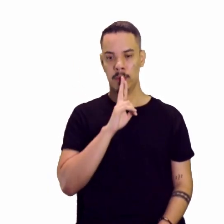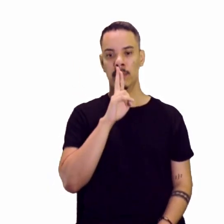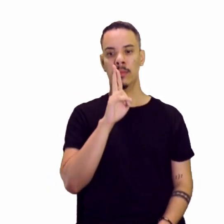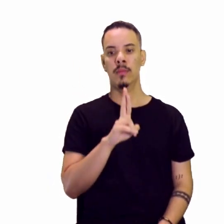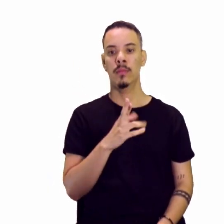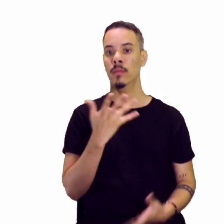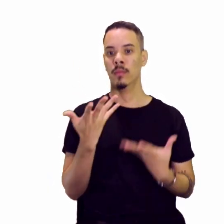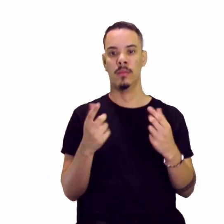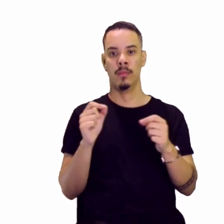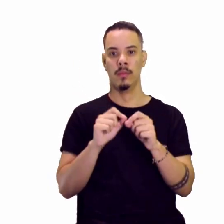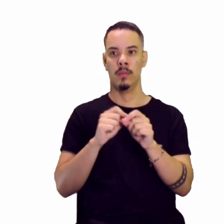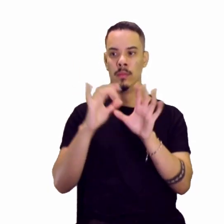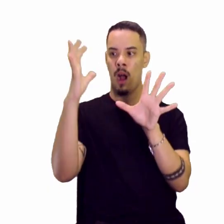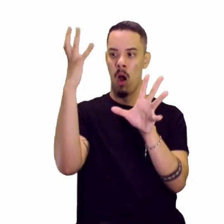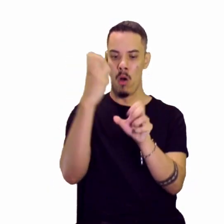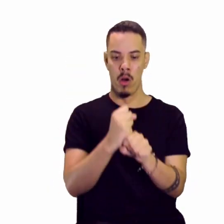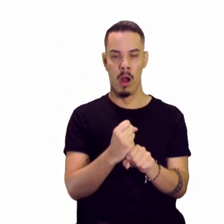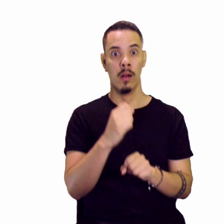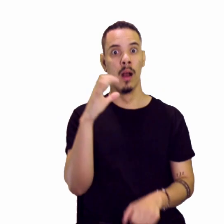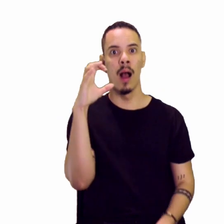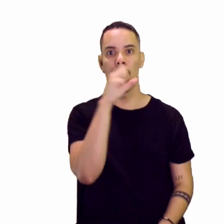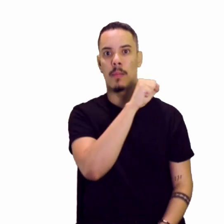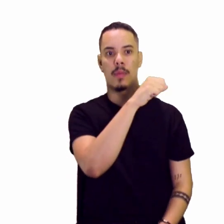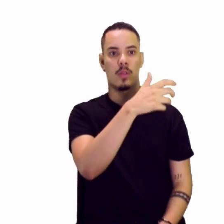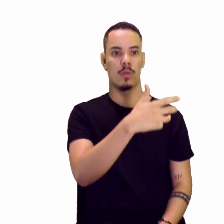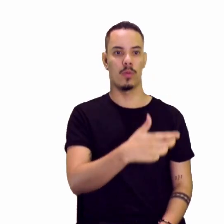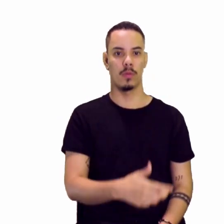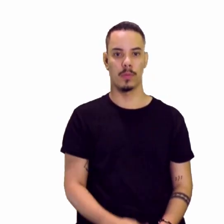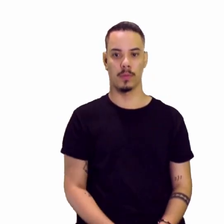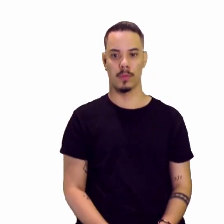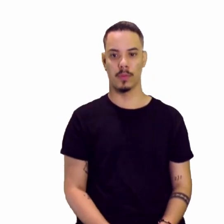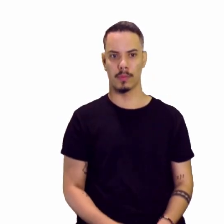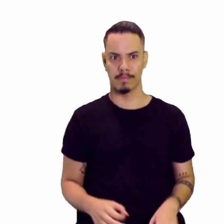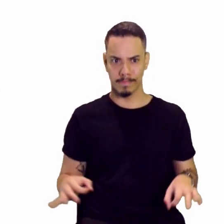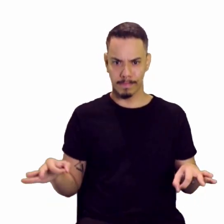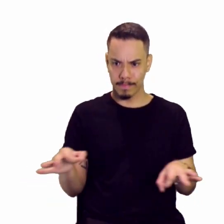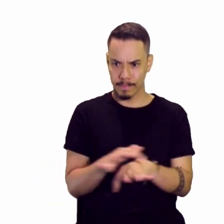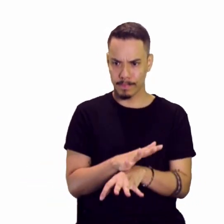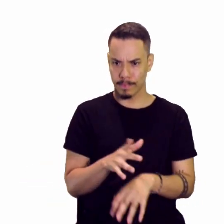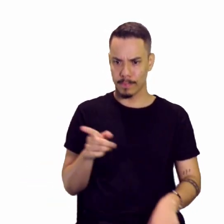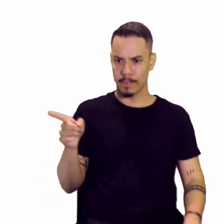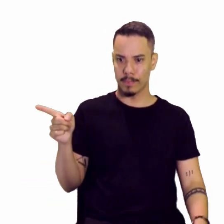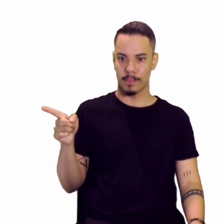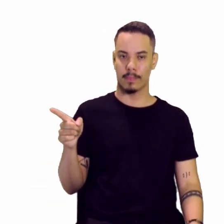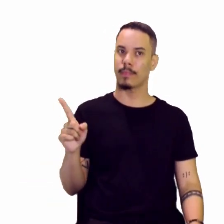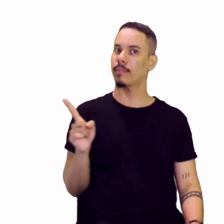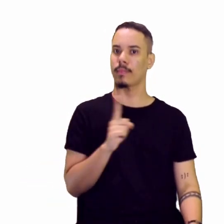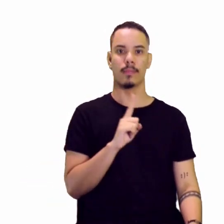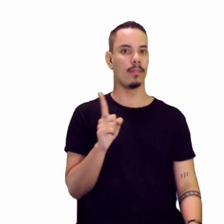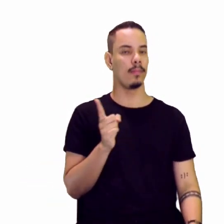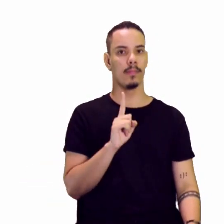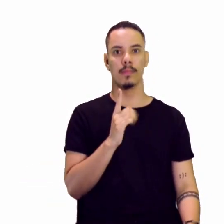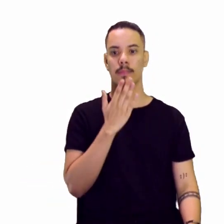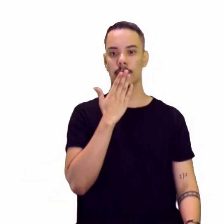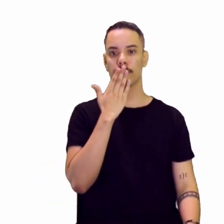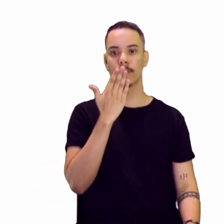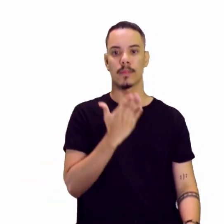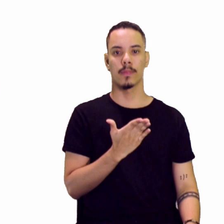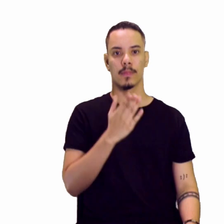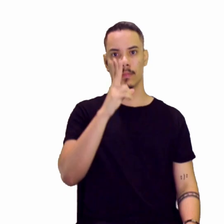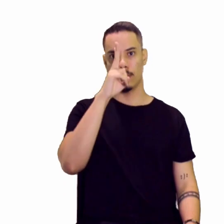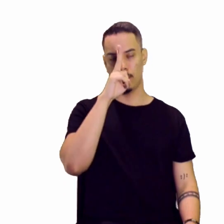Olha só, é rapidinho esse guepardo, hein? É bem... Acabou aqui? Opa, não, né? Não, aceleração porque pediu apenas... a